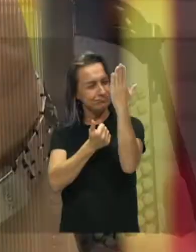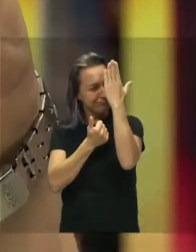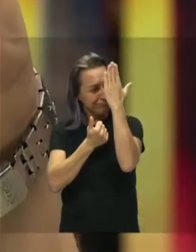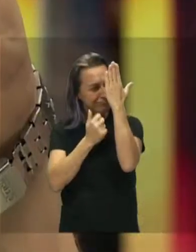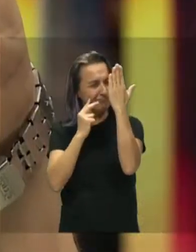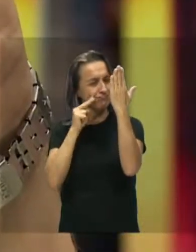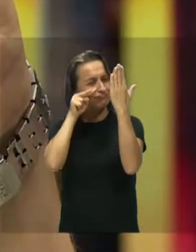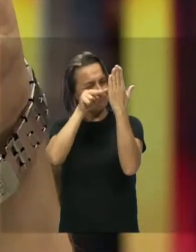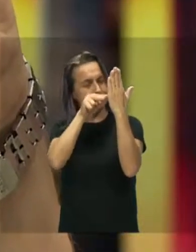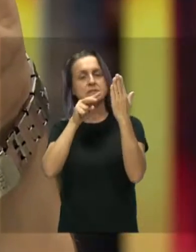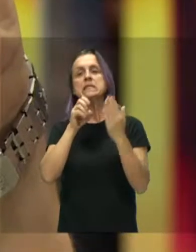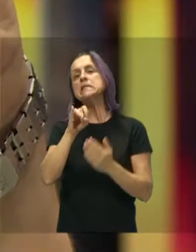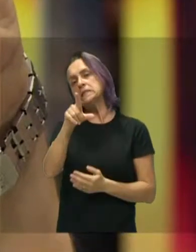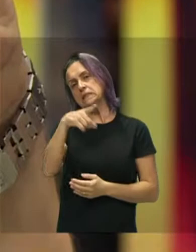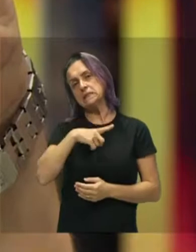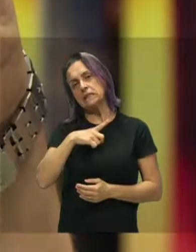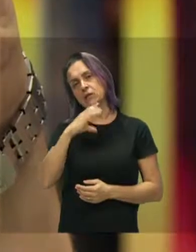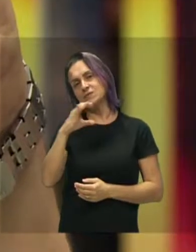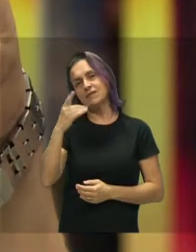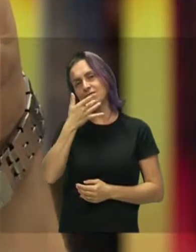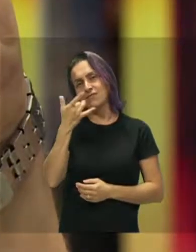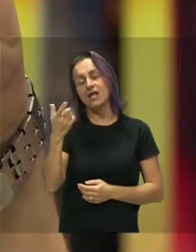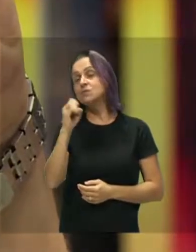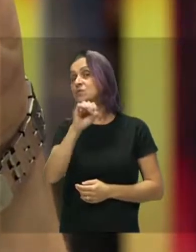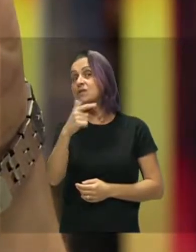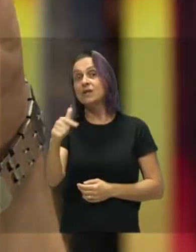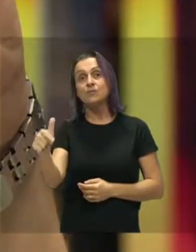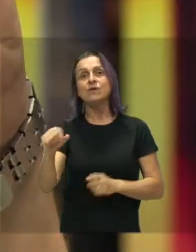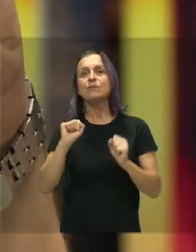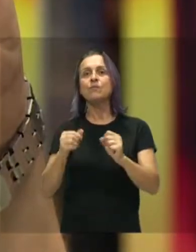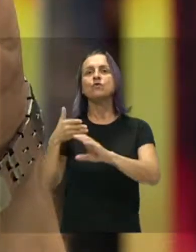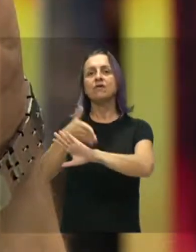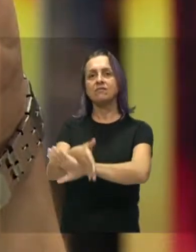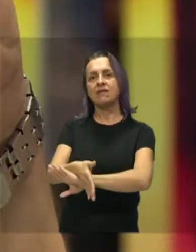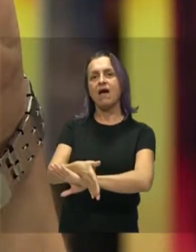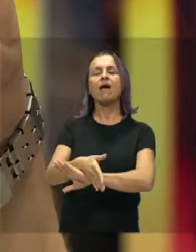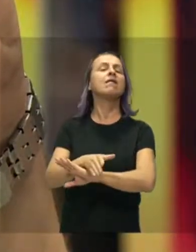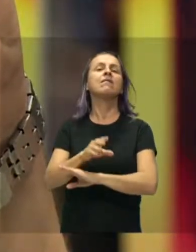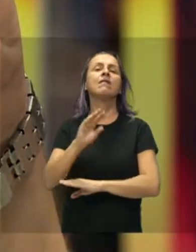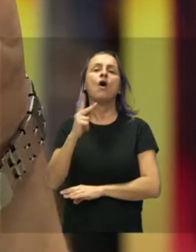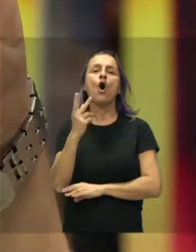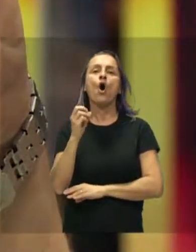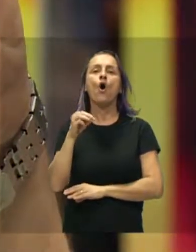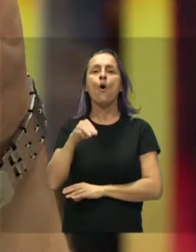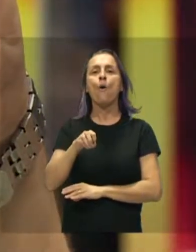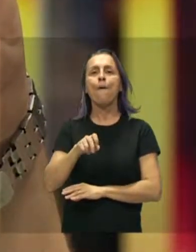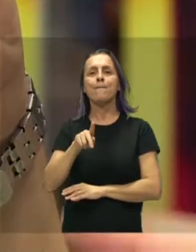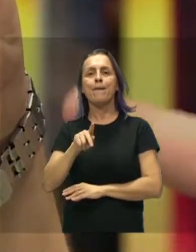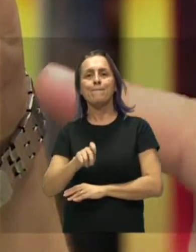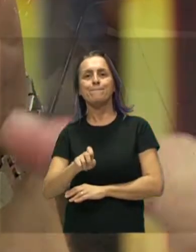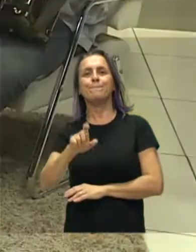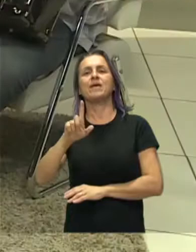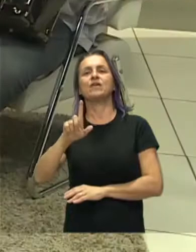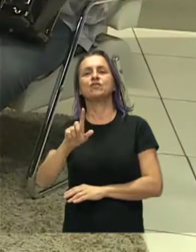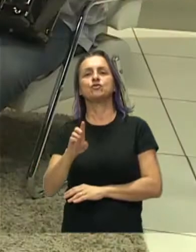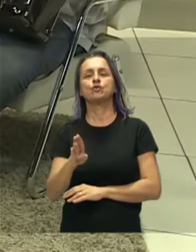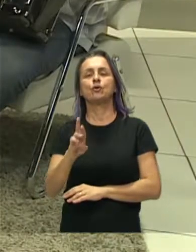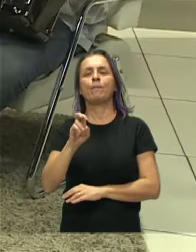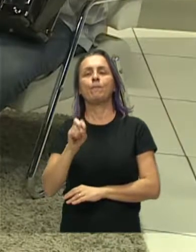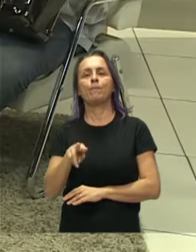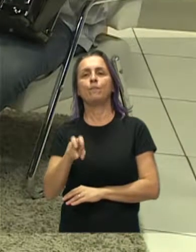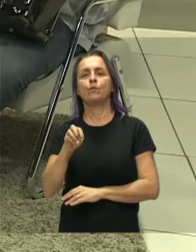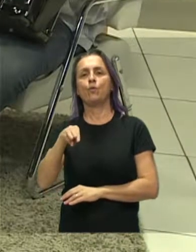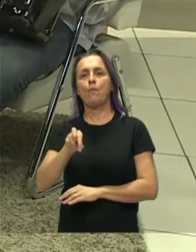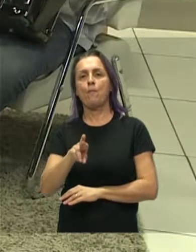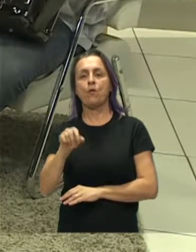CD, entra lá na homepage, que é brunomoritz.com, e elas são várias situações